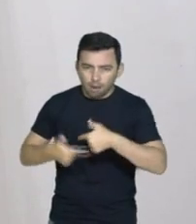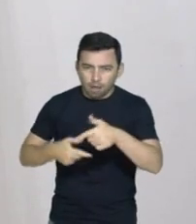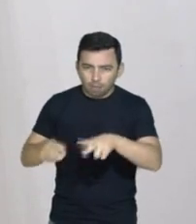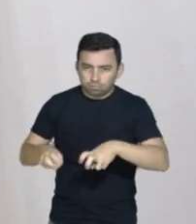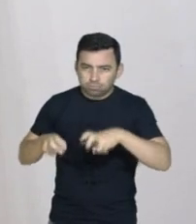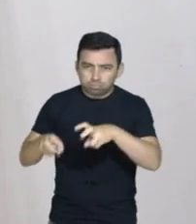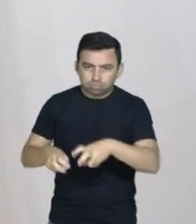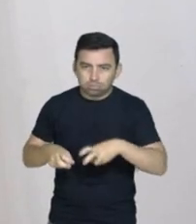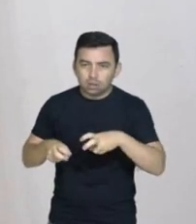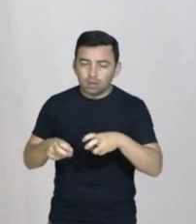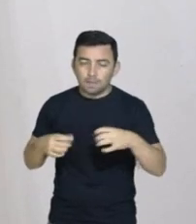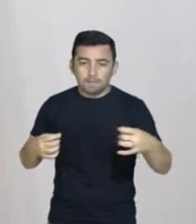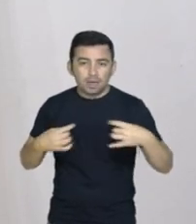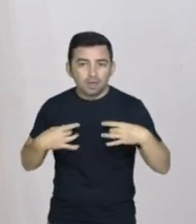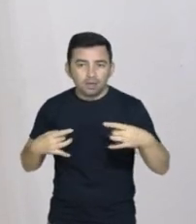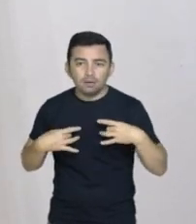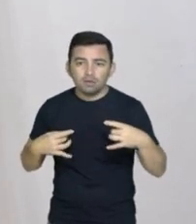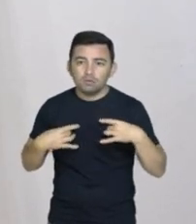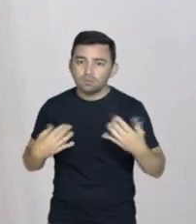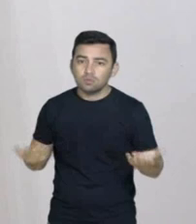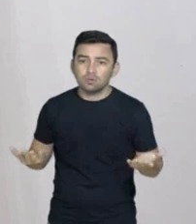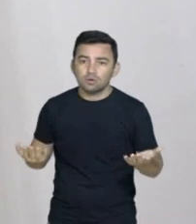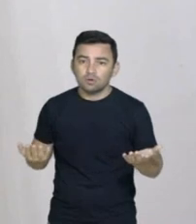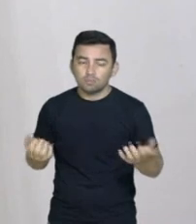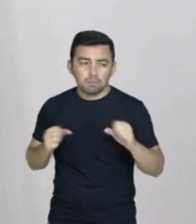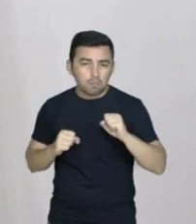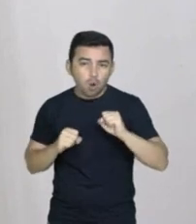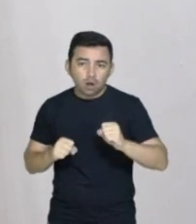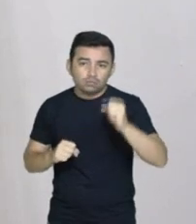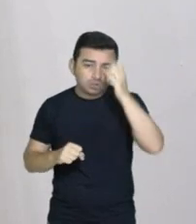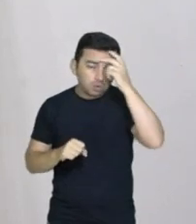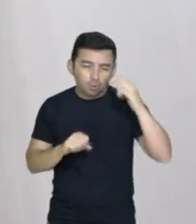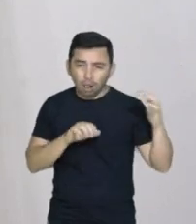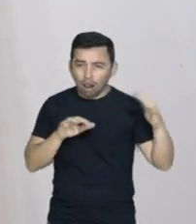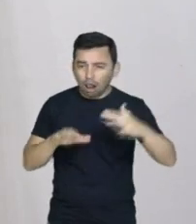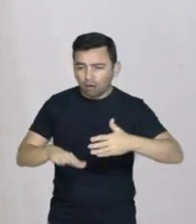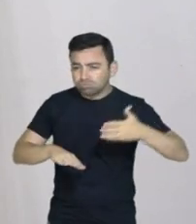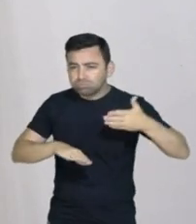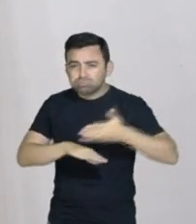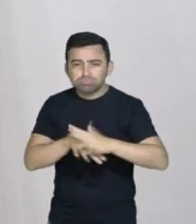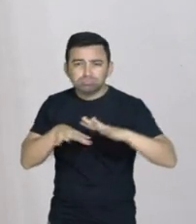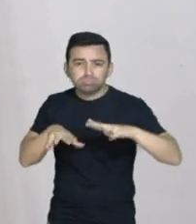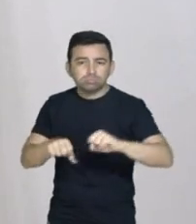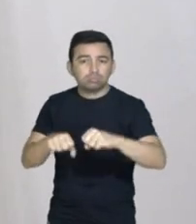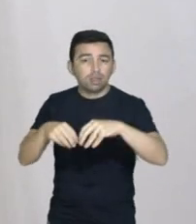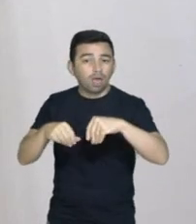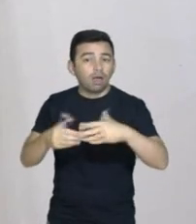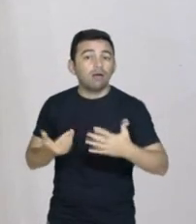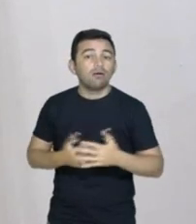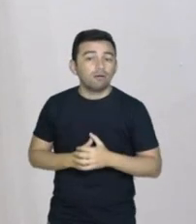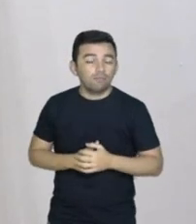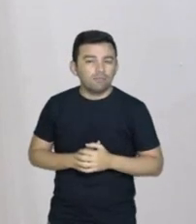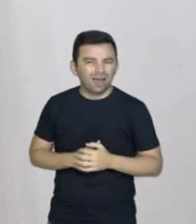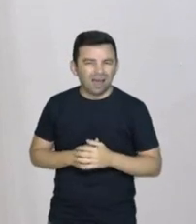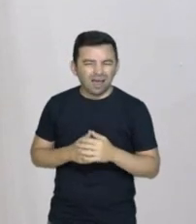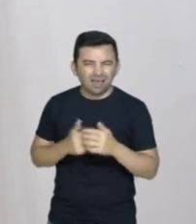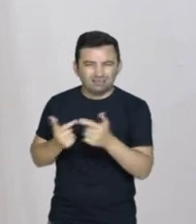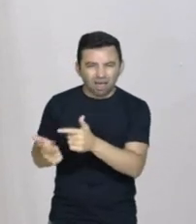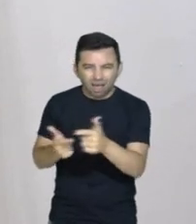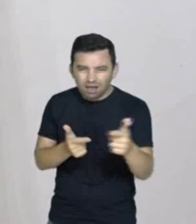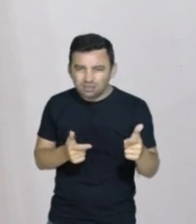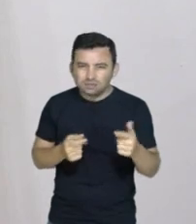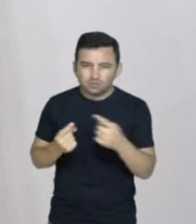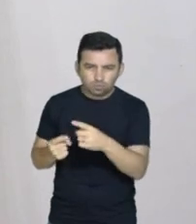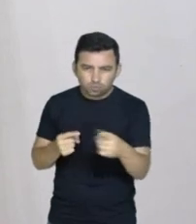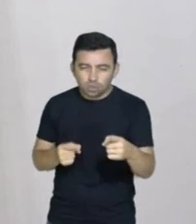Catarinense tá com medo de ter a sua terra invadida amanhã esses ataques que estão acontecendo